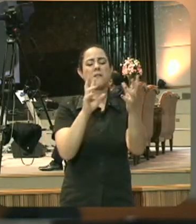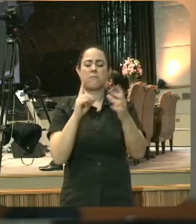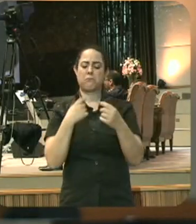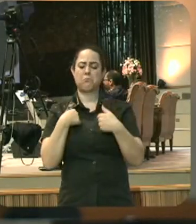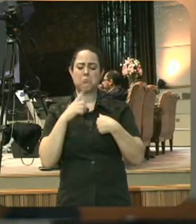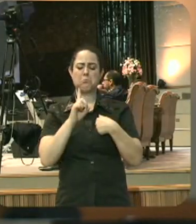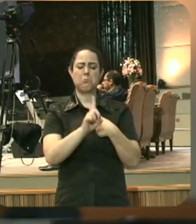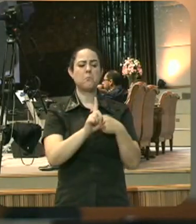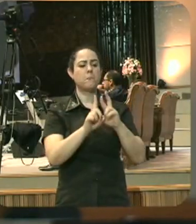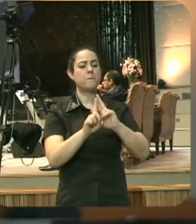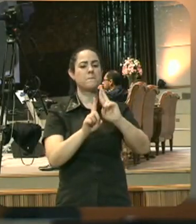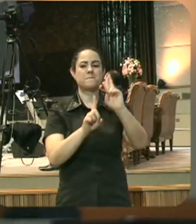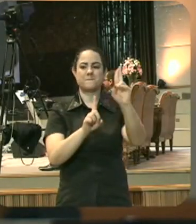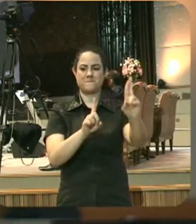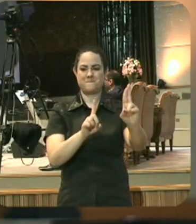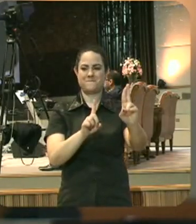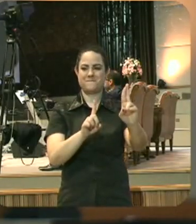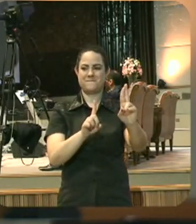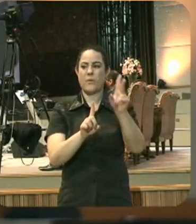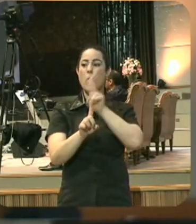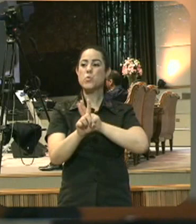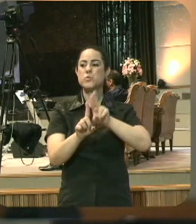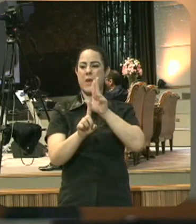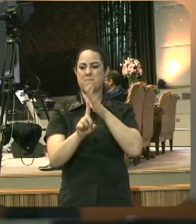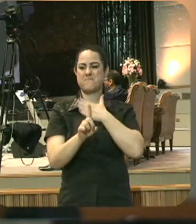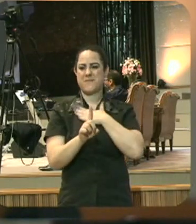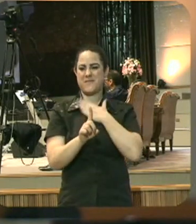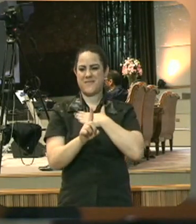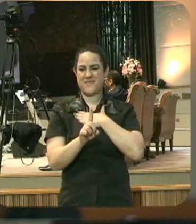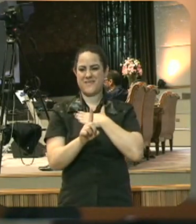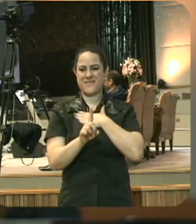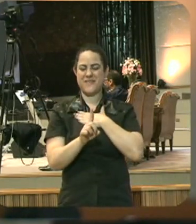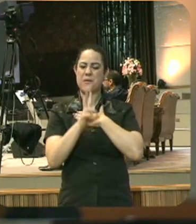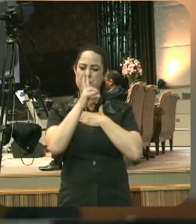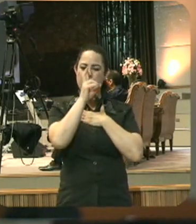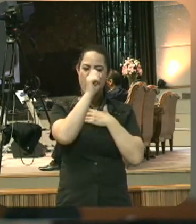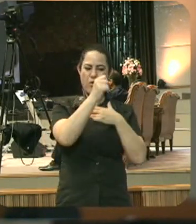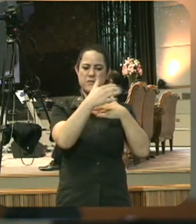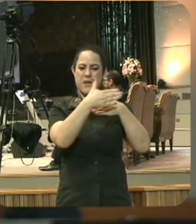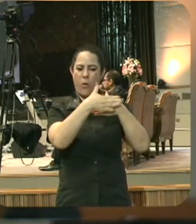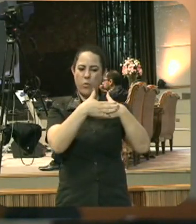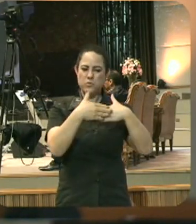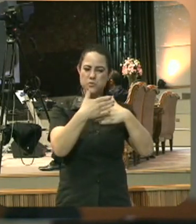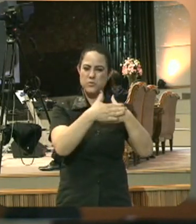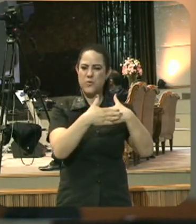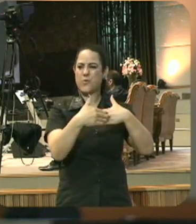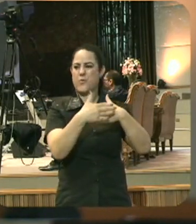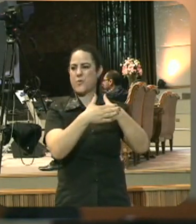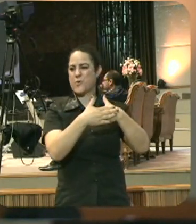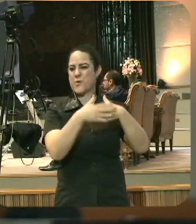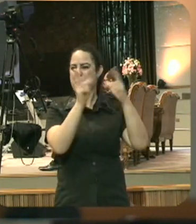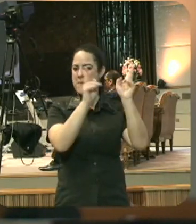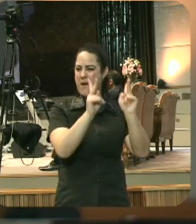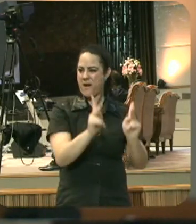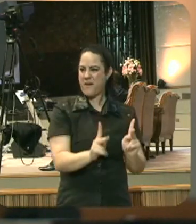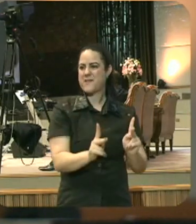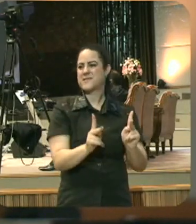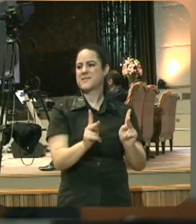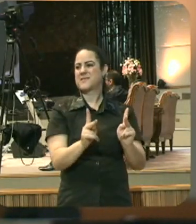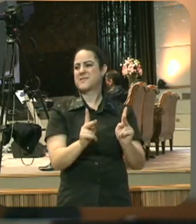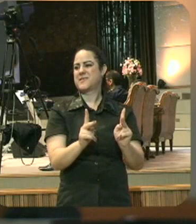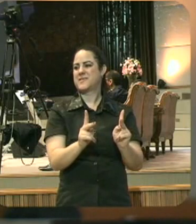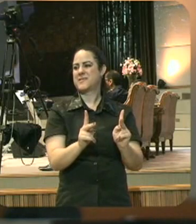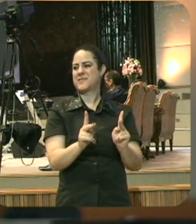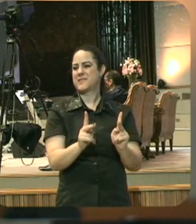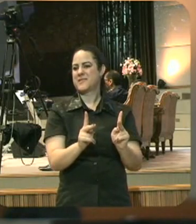salvação, consolo, suprimento, fortalecimento. E Deus leva a vitória, não somente a sua, mas